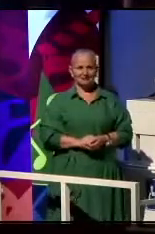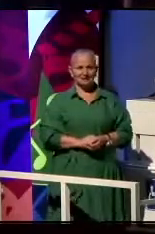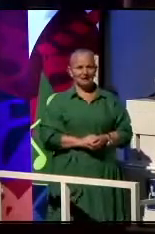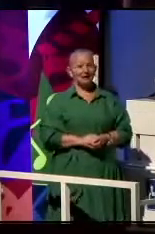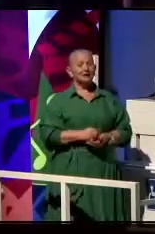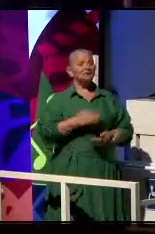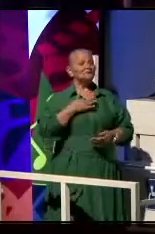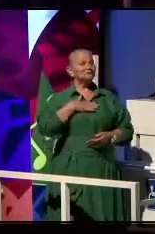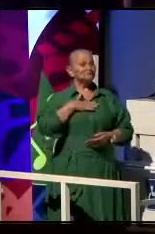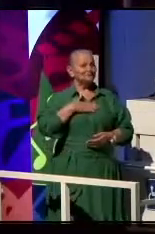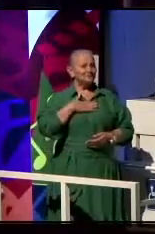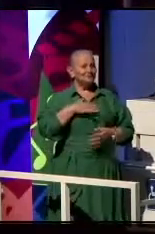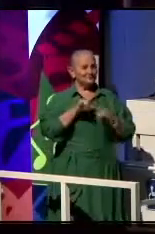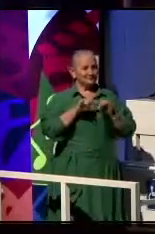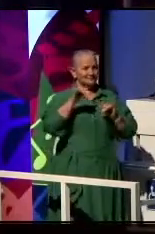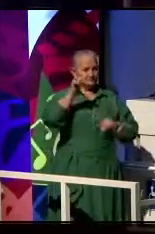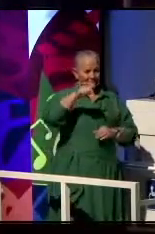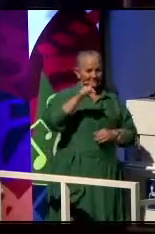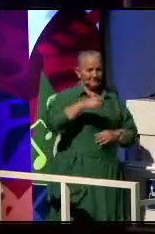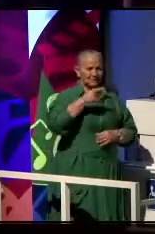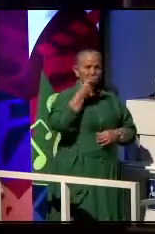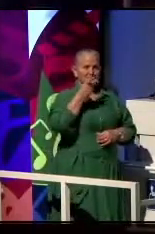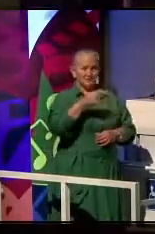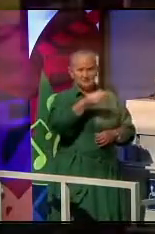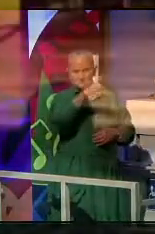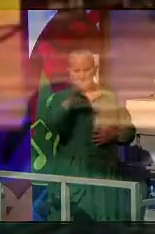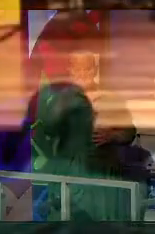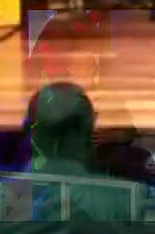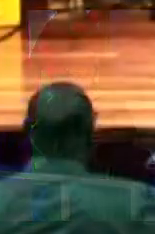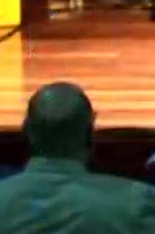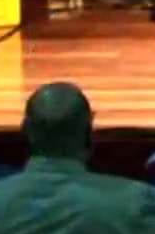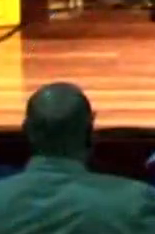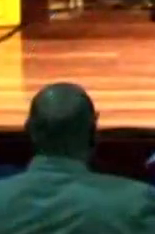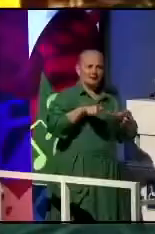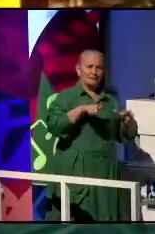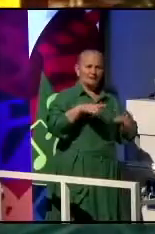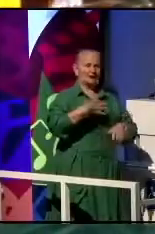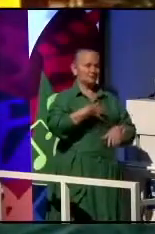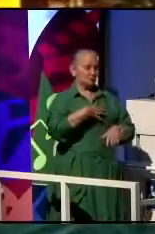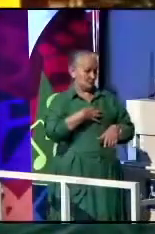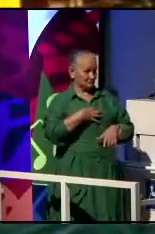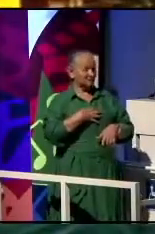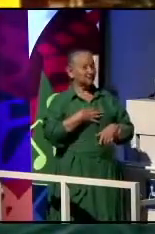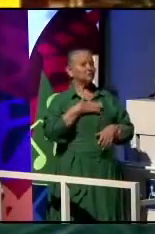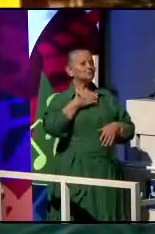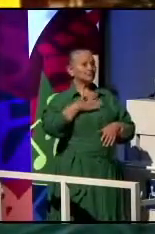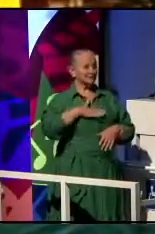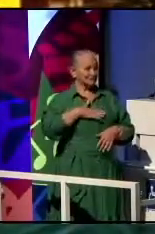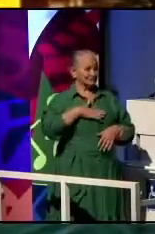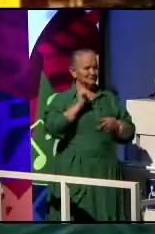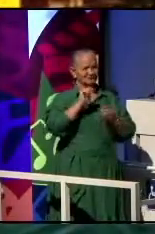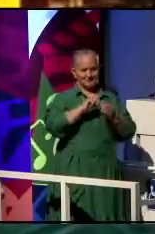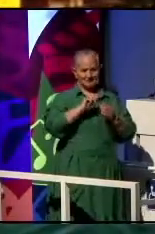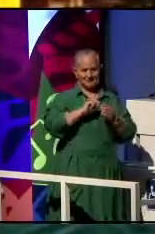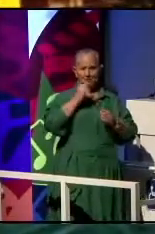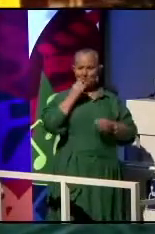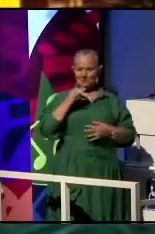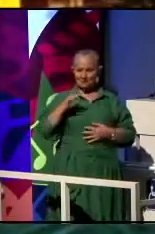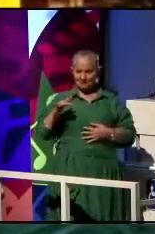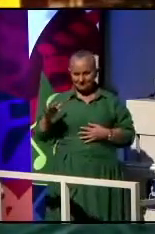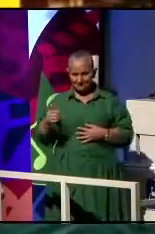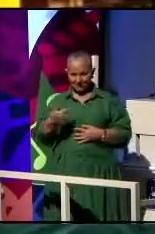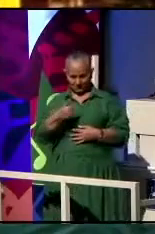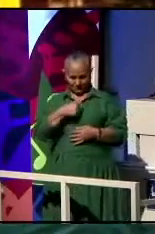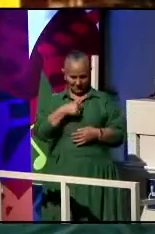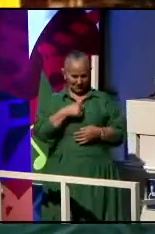aqui. Andréia entra no palco. Andréia está de calça preta, blusa branca, tem cabelos